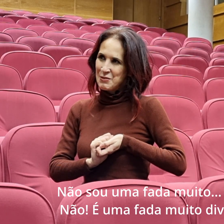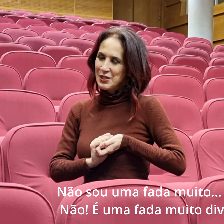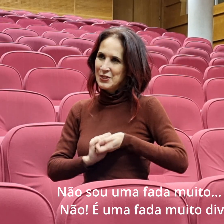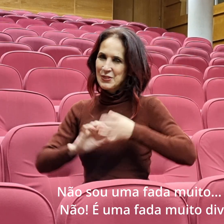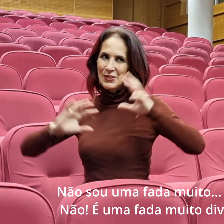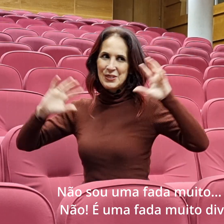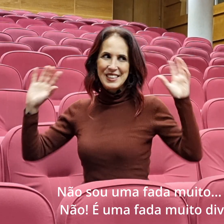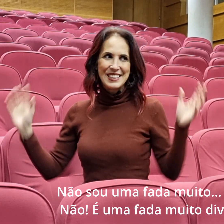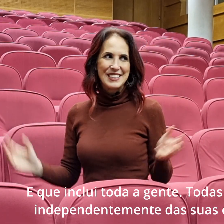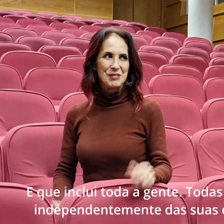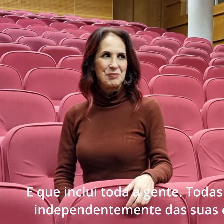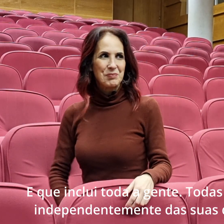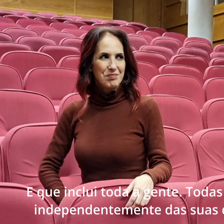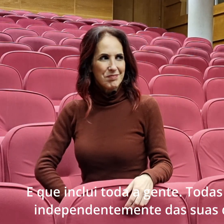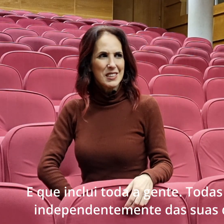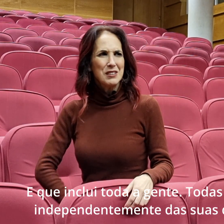fada muito